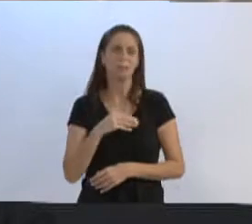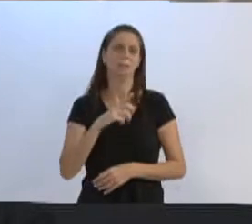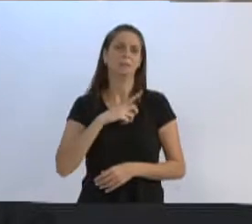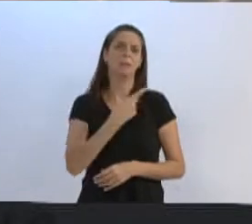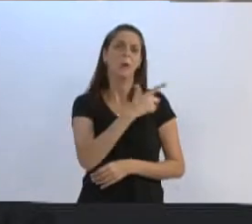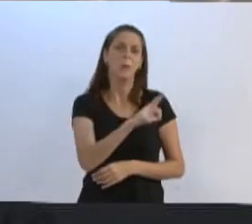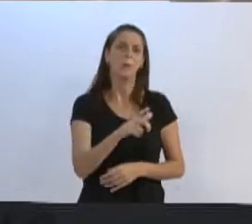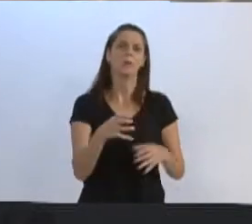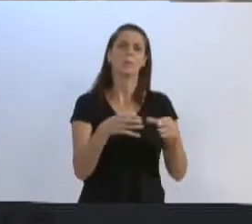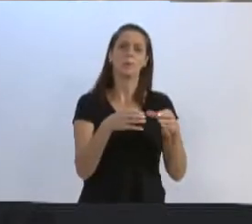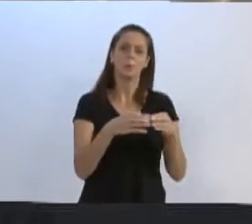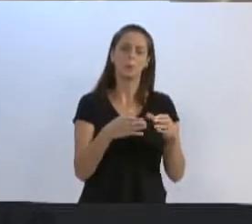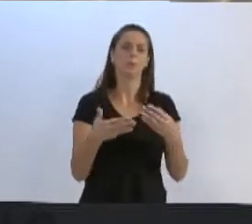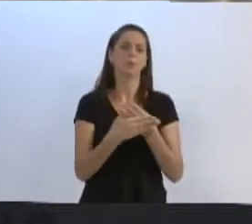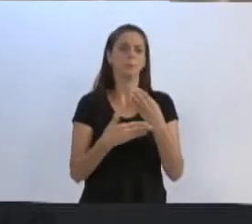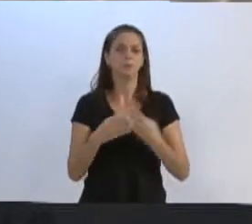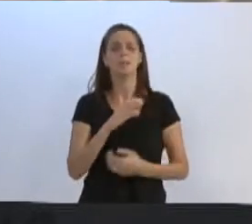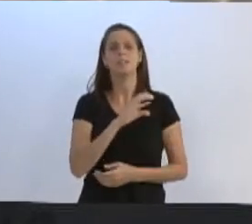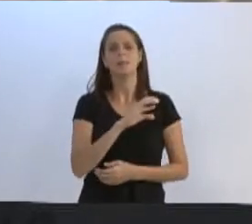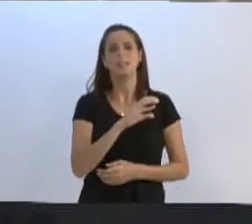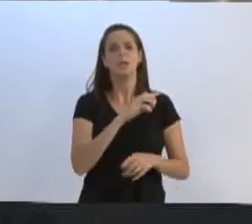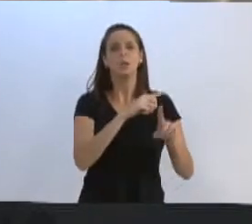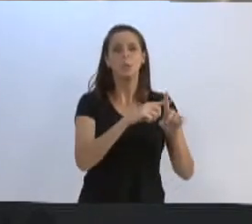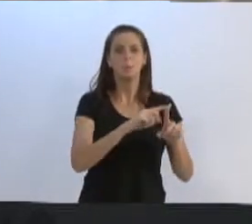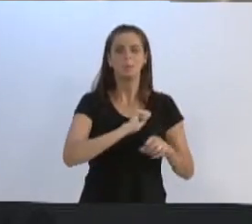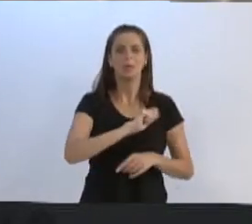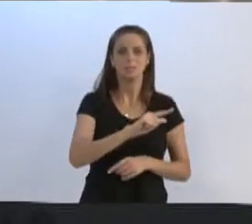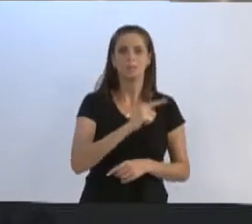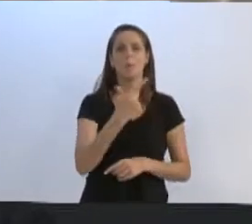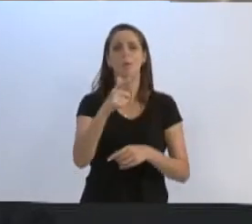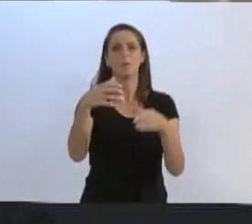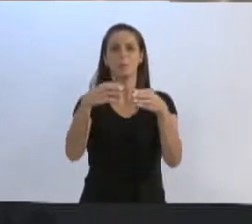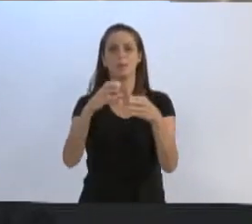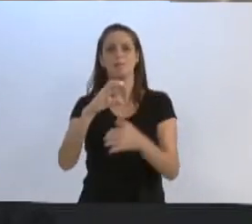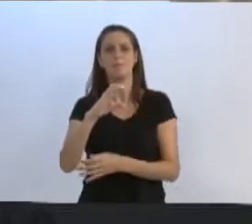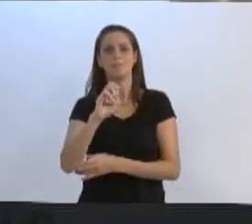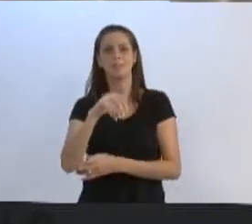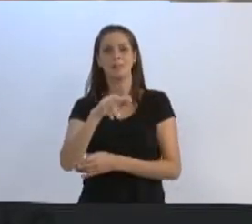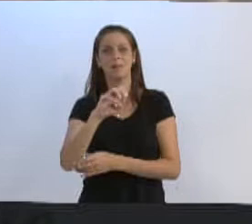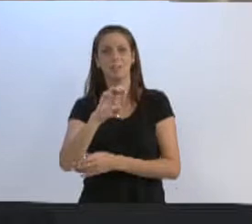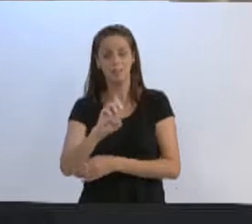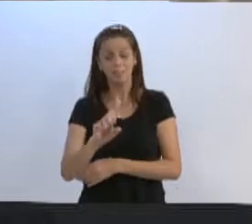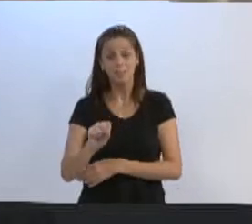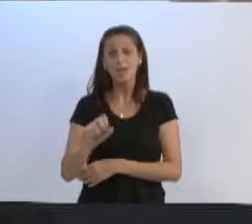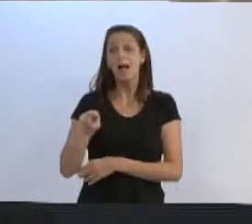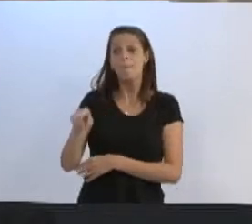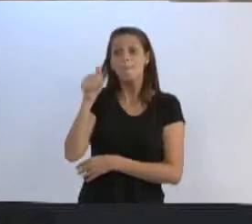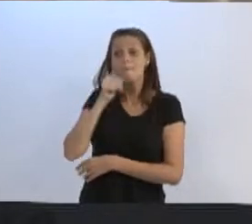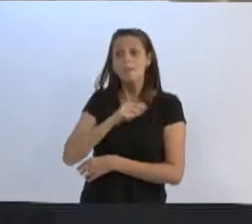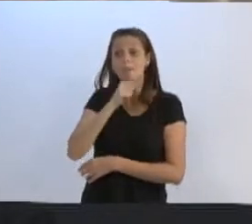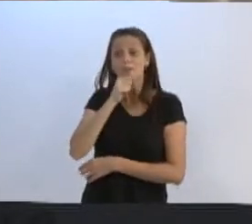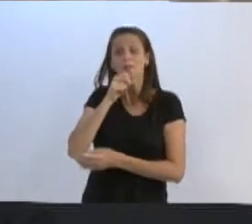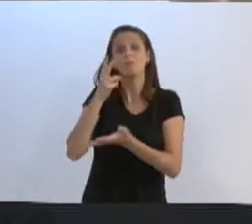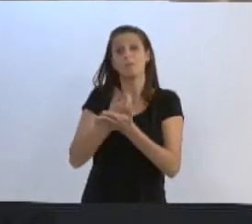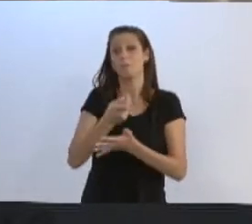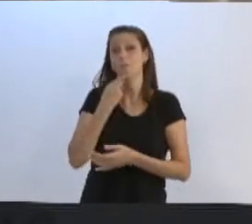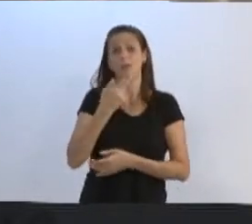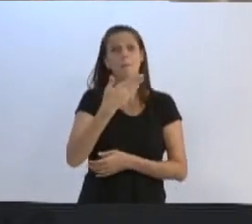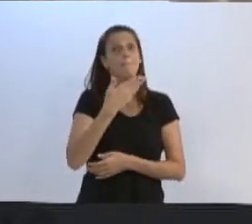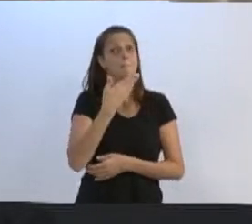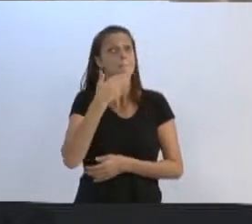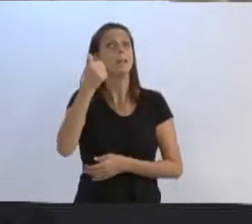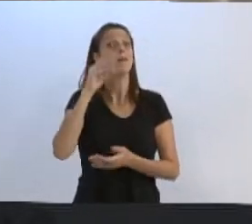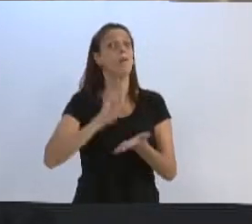Azul, Serene, CTV, entre outras. Já dizia minha saudosa avó, prevenir é bem melhor do que remediar. O senhor